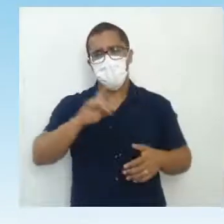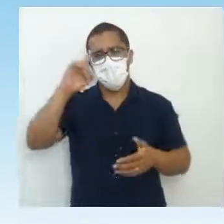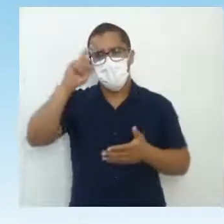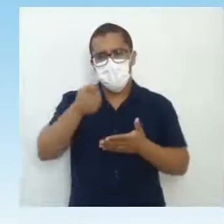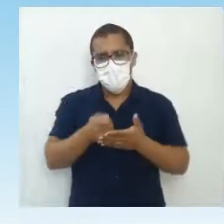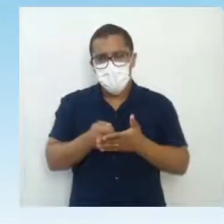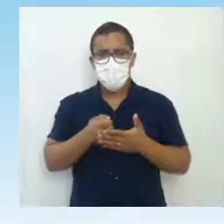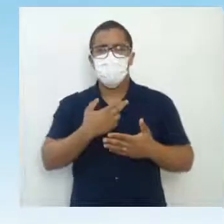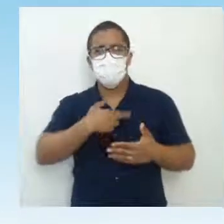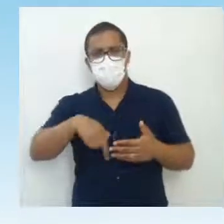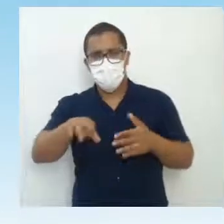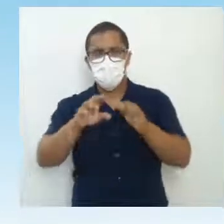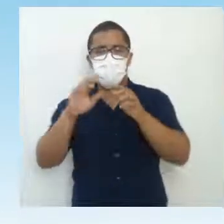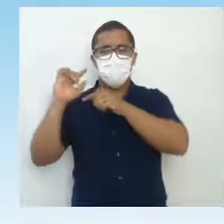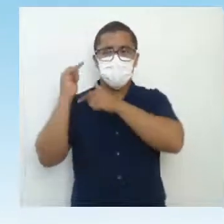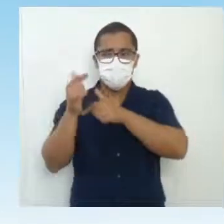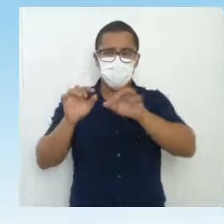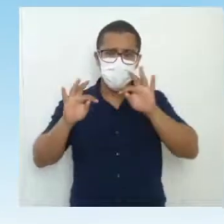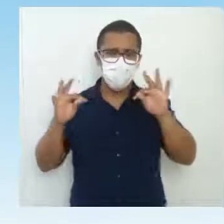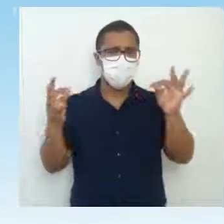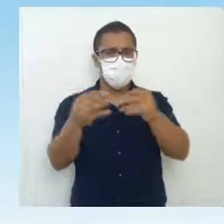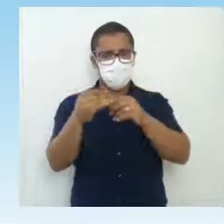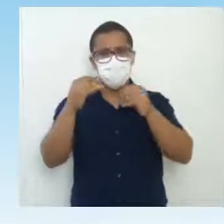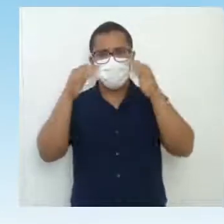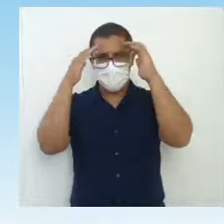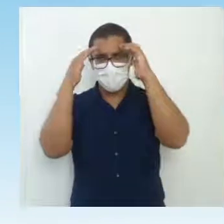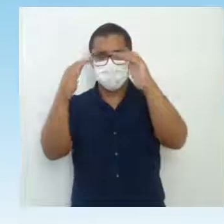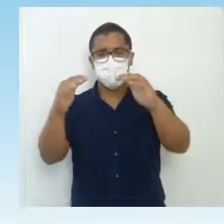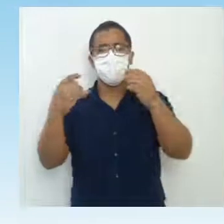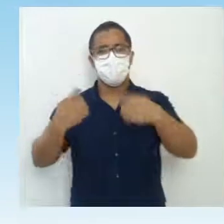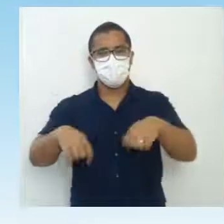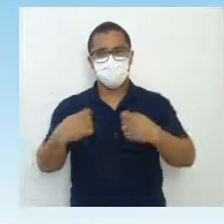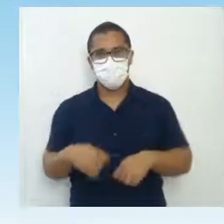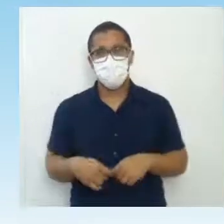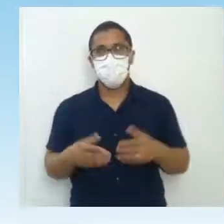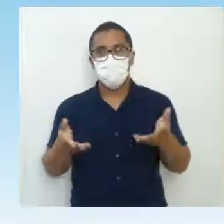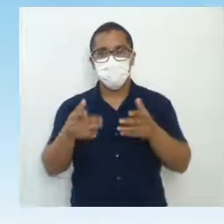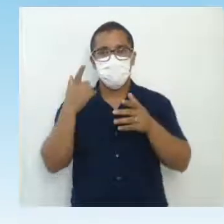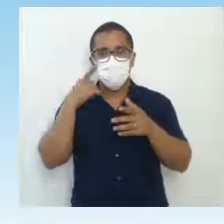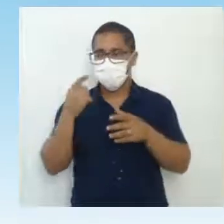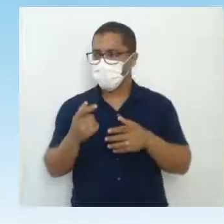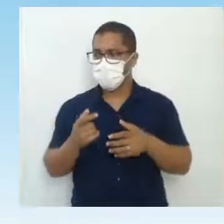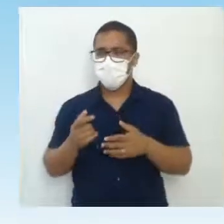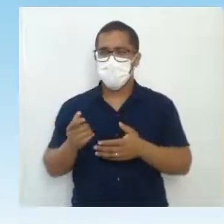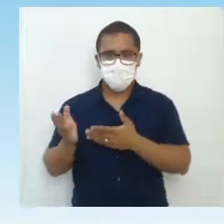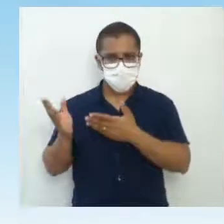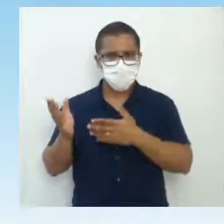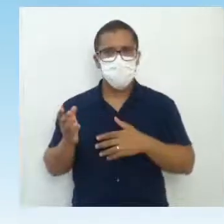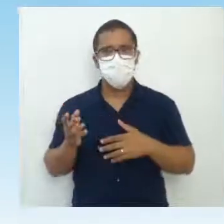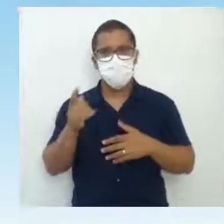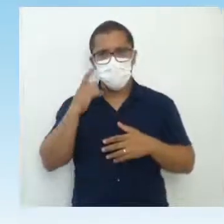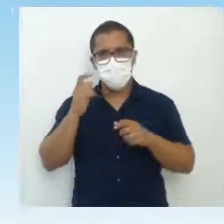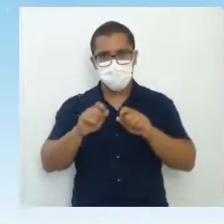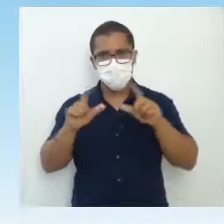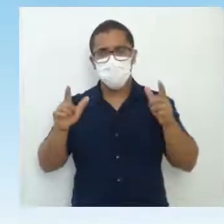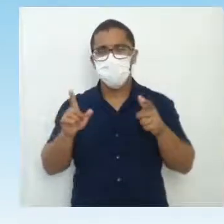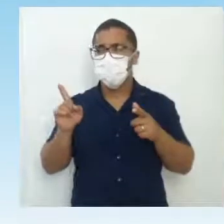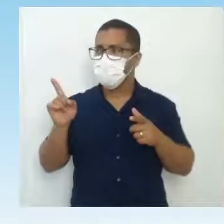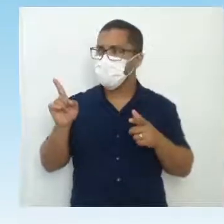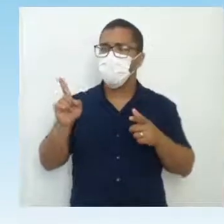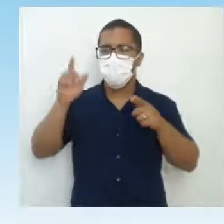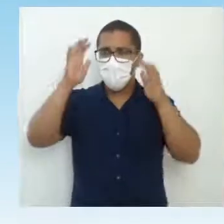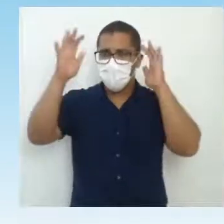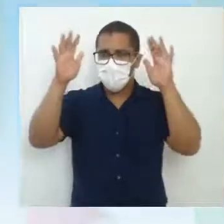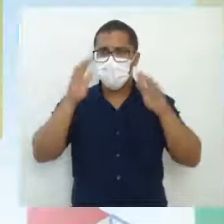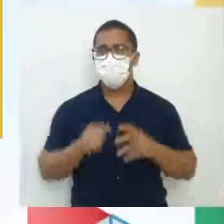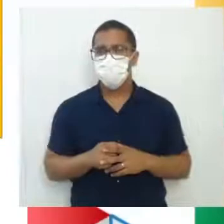as tradições. Trago para vocês agora uma reflexão. Acompanhe comigo na tela. Vamos lá.